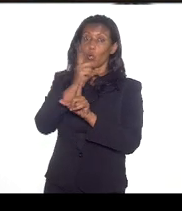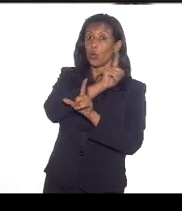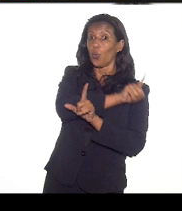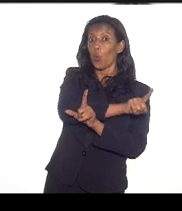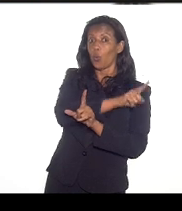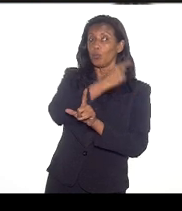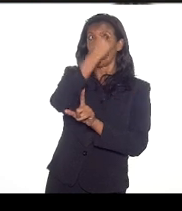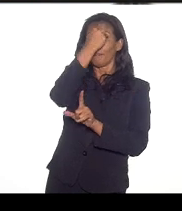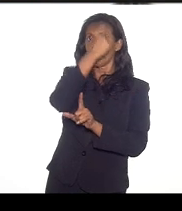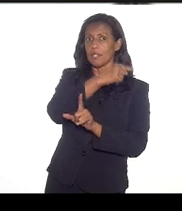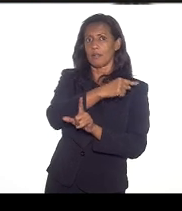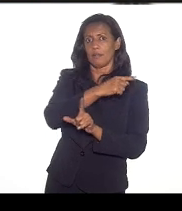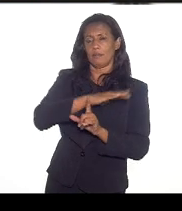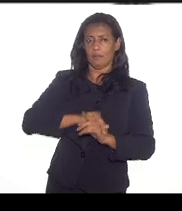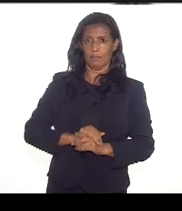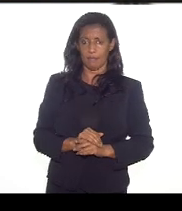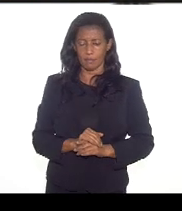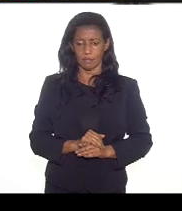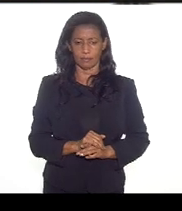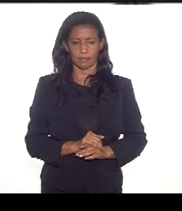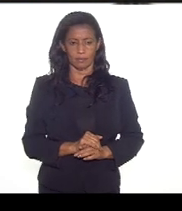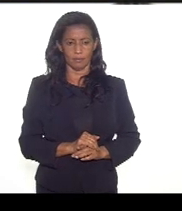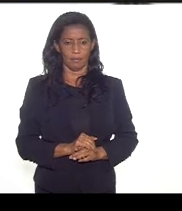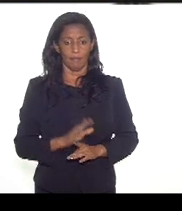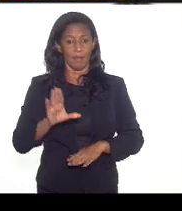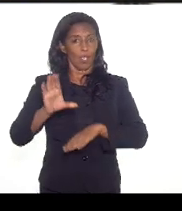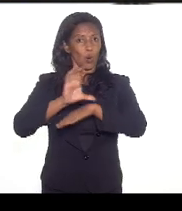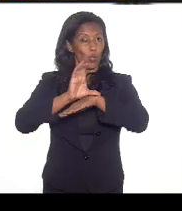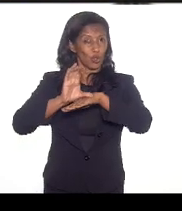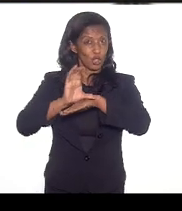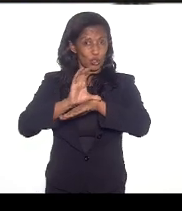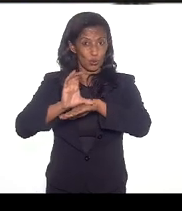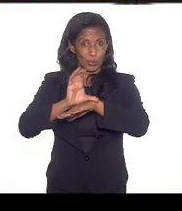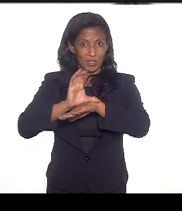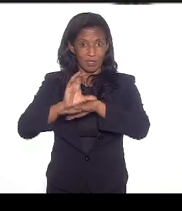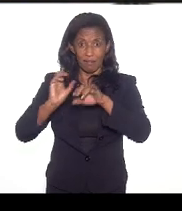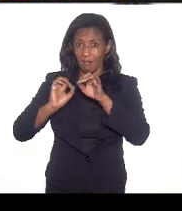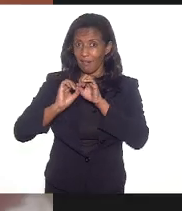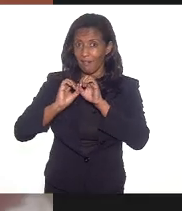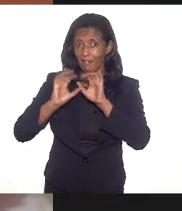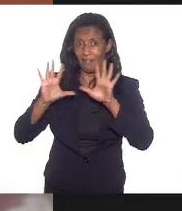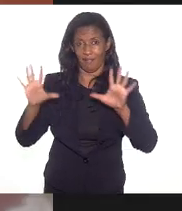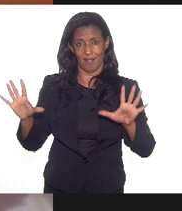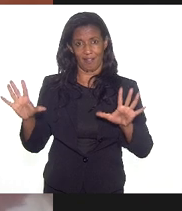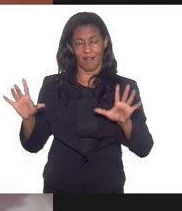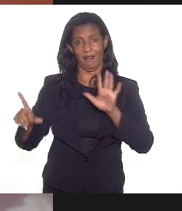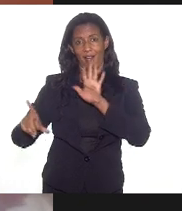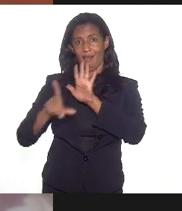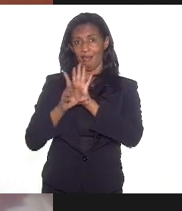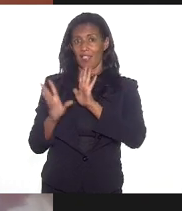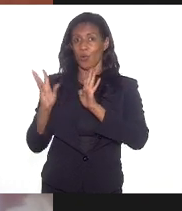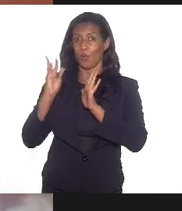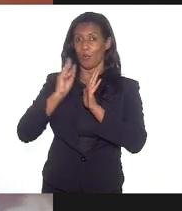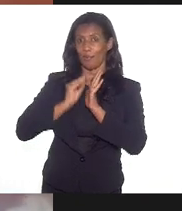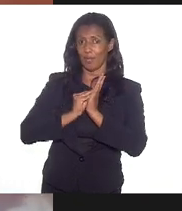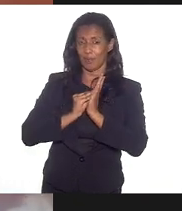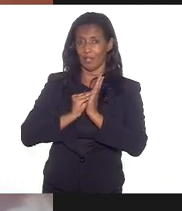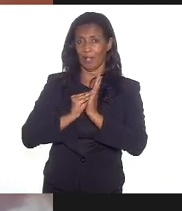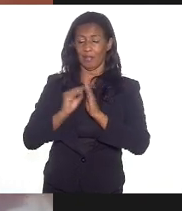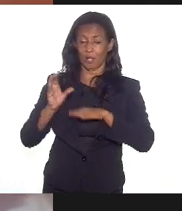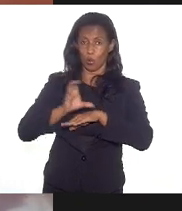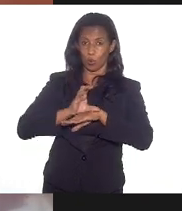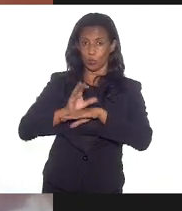fazendo. Mas a Constituição é clara. A lei complementar traz da Constituição